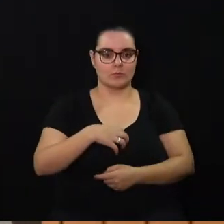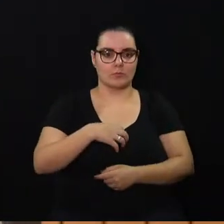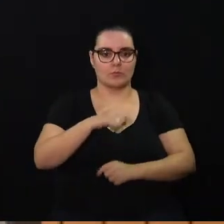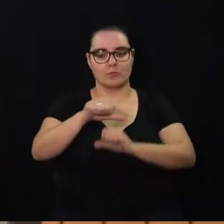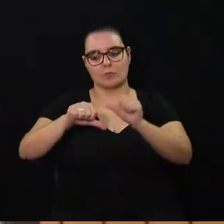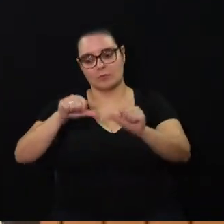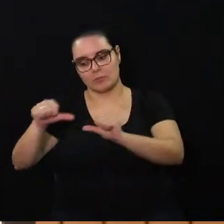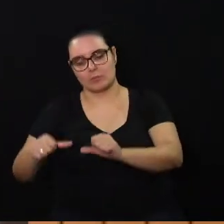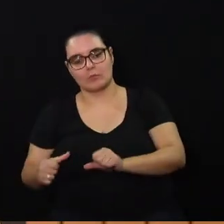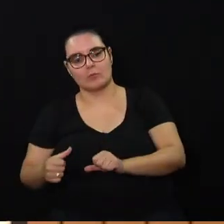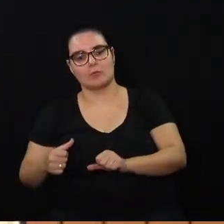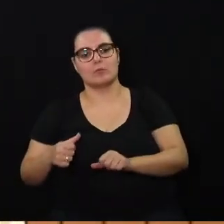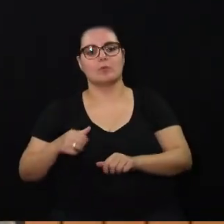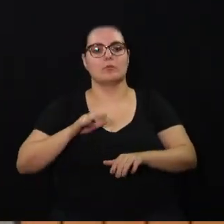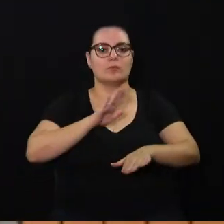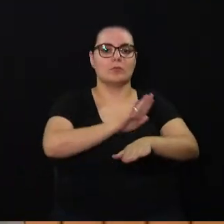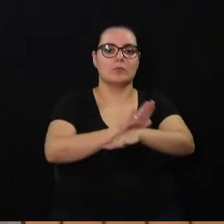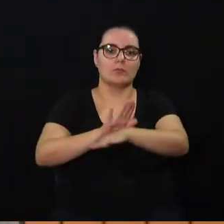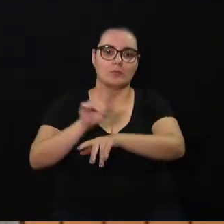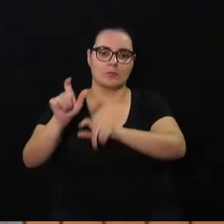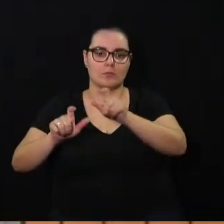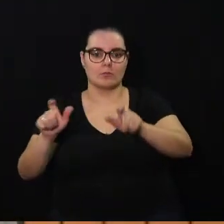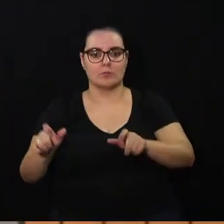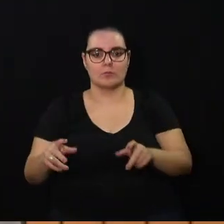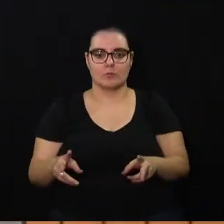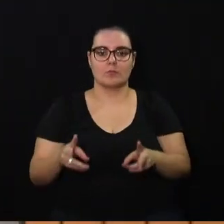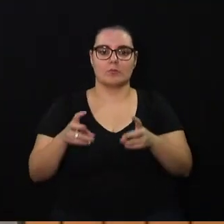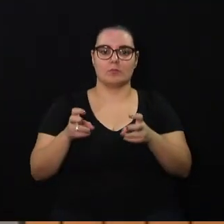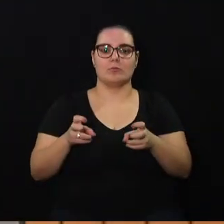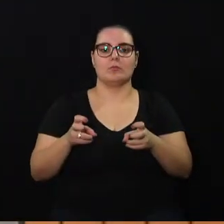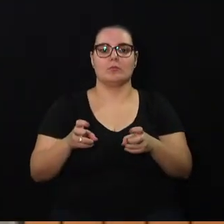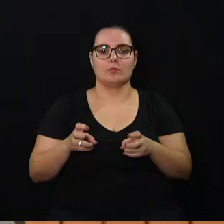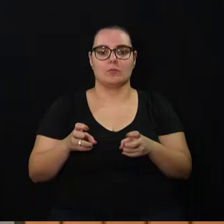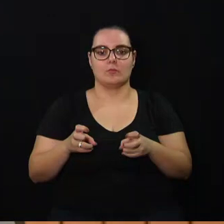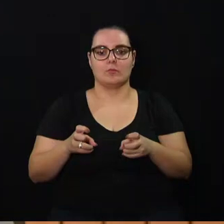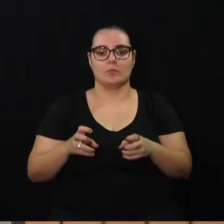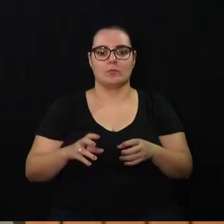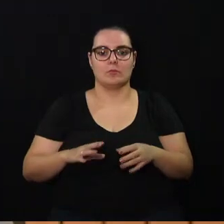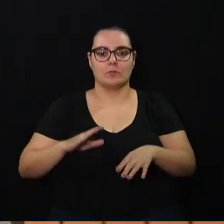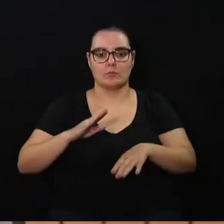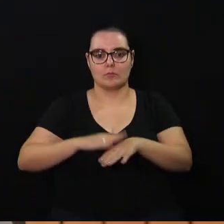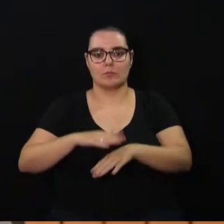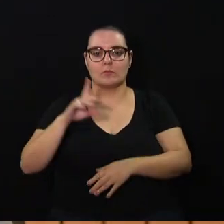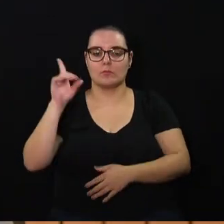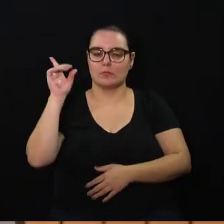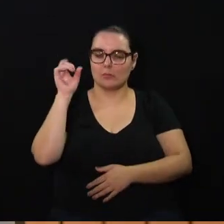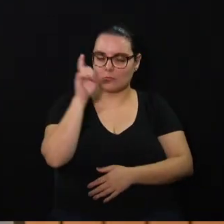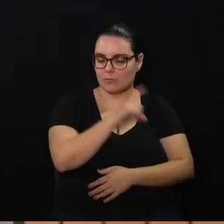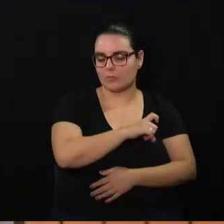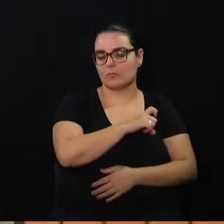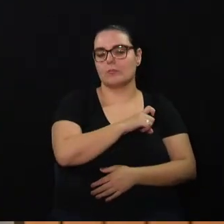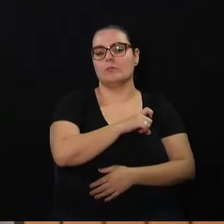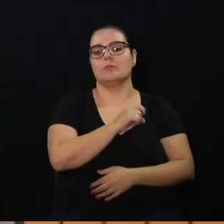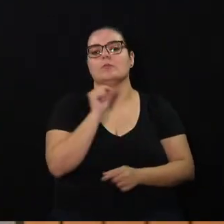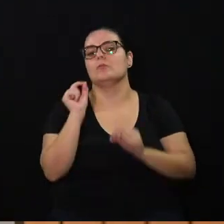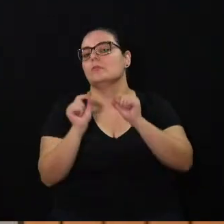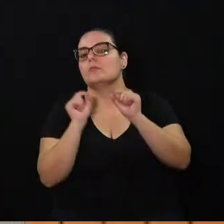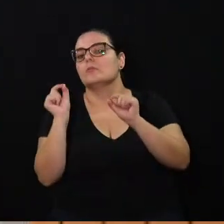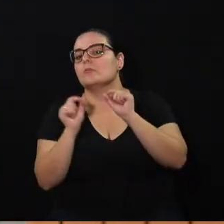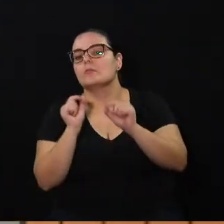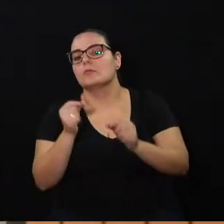trabalho e eu notei que uma das principais dificuldades é justamente na questão é